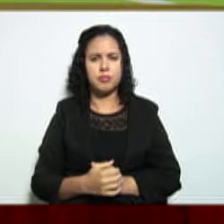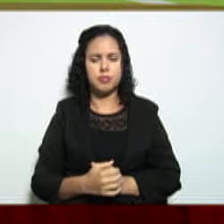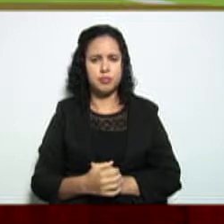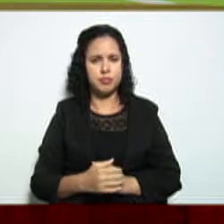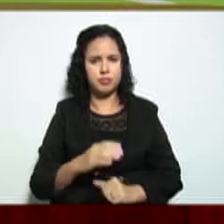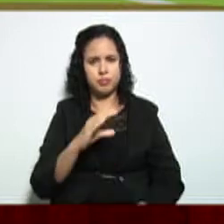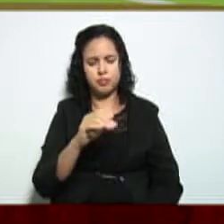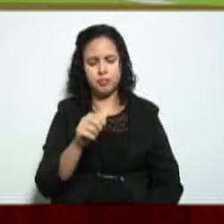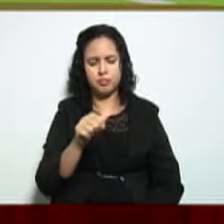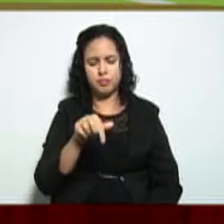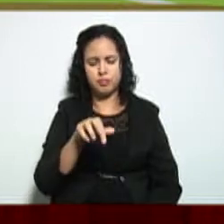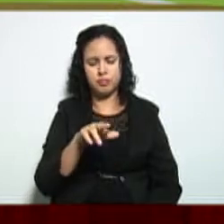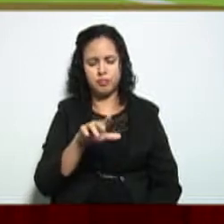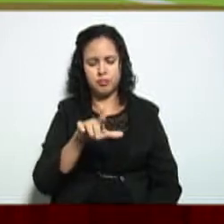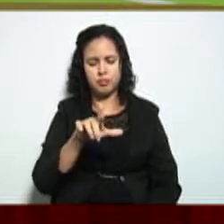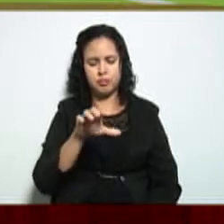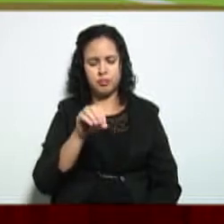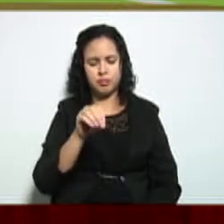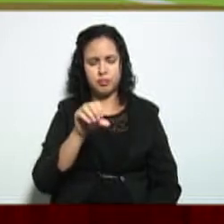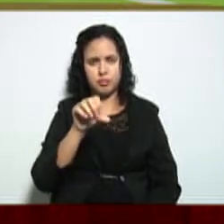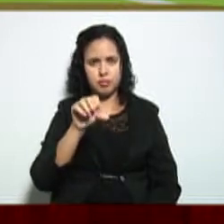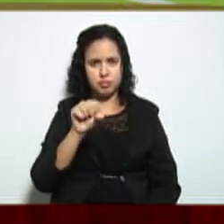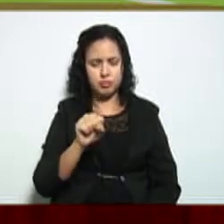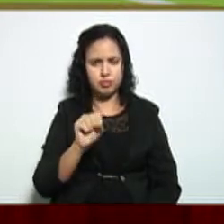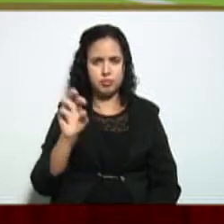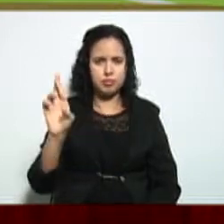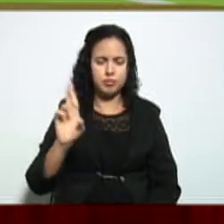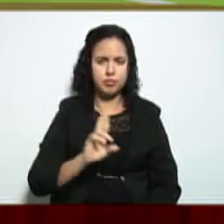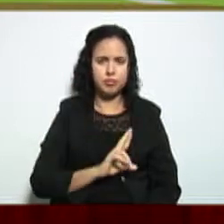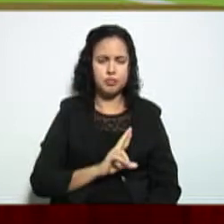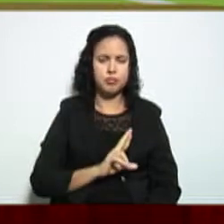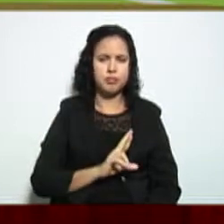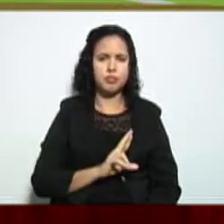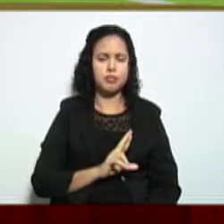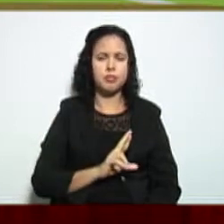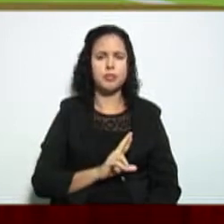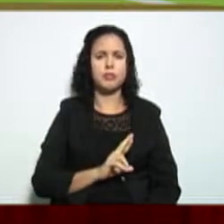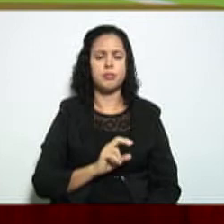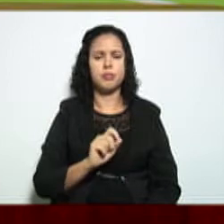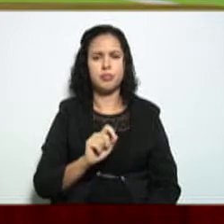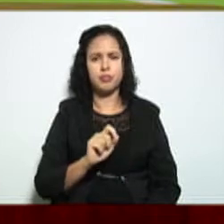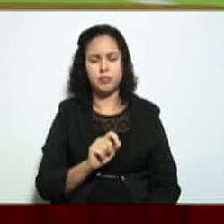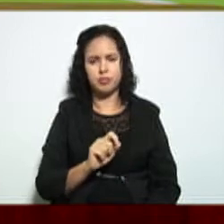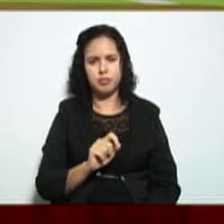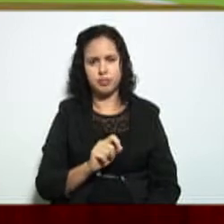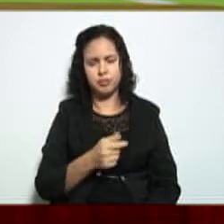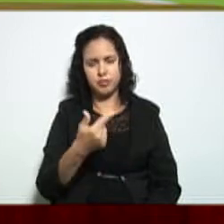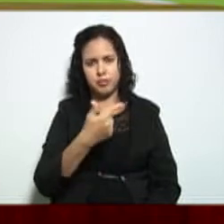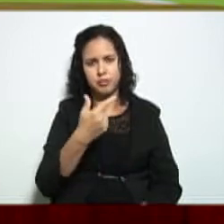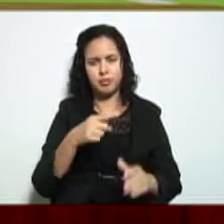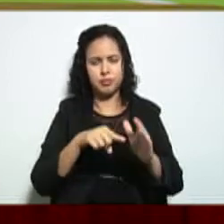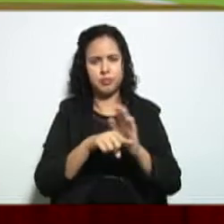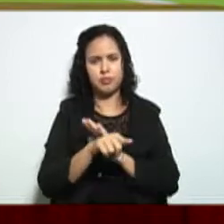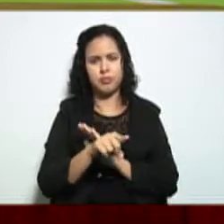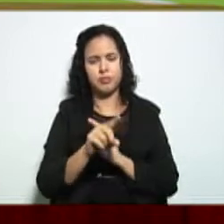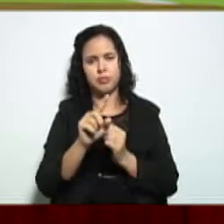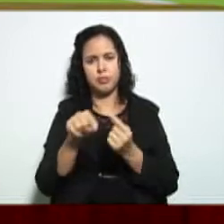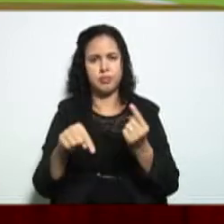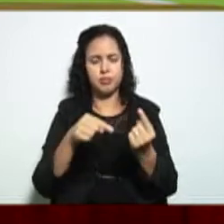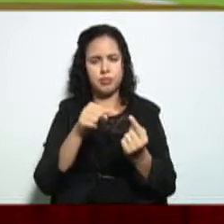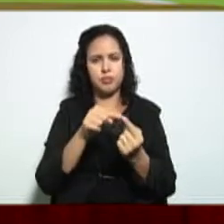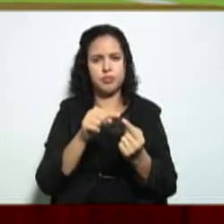Carlos Cardoso, da Escola Irmã Dorothy, respondeu aqui, por exemplo, a segunda questão sobre a finalidade.